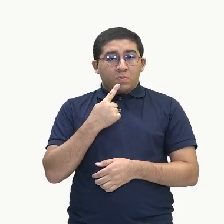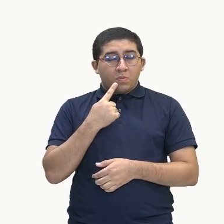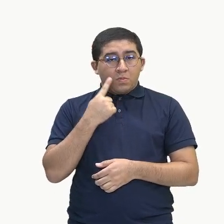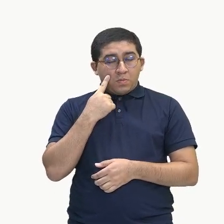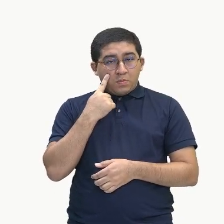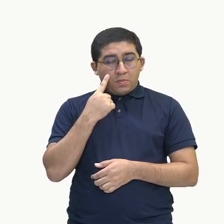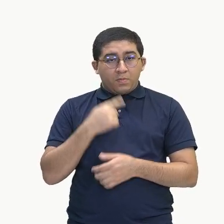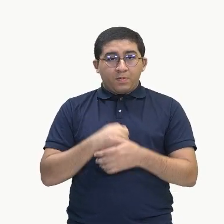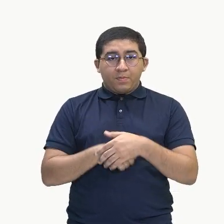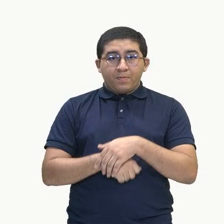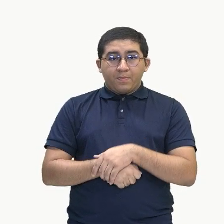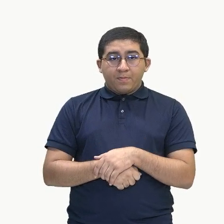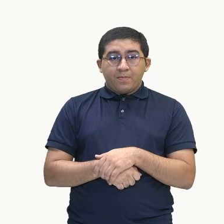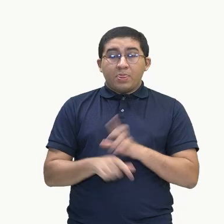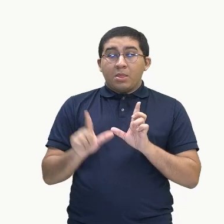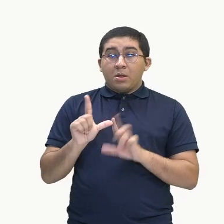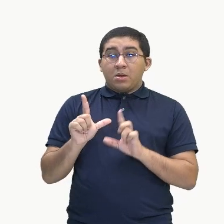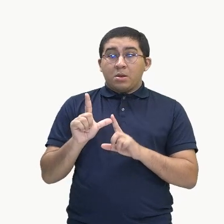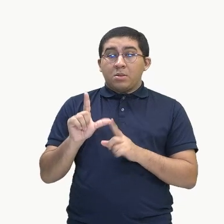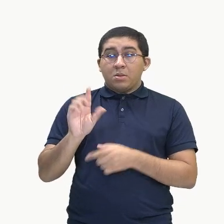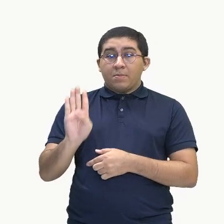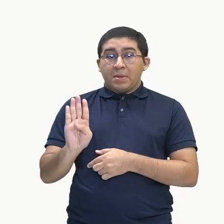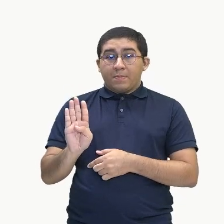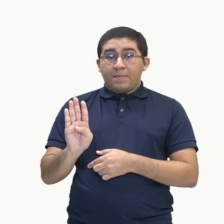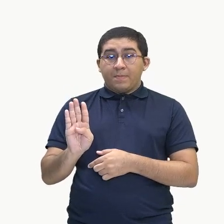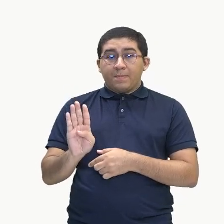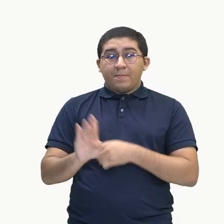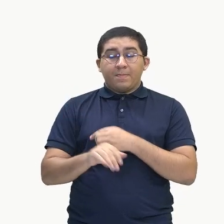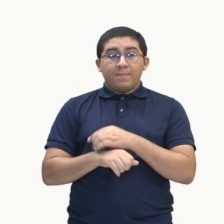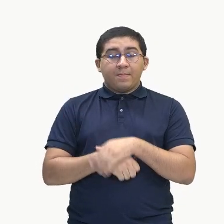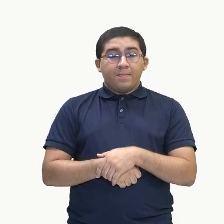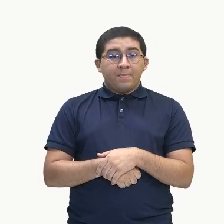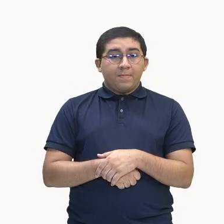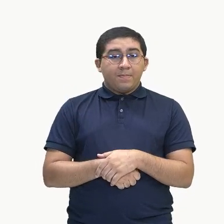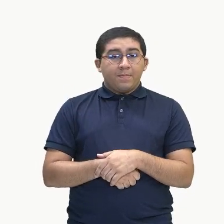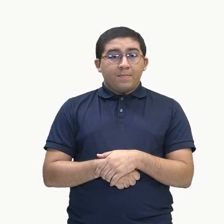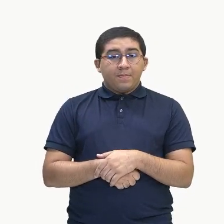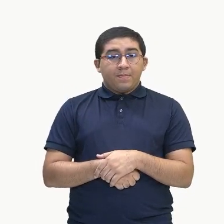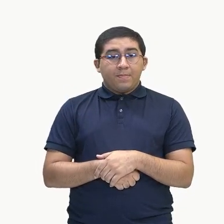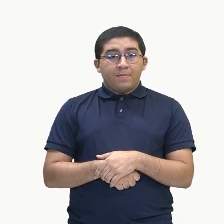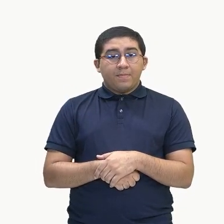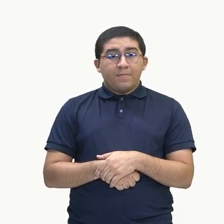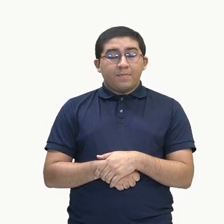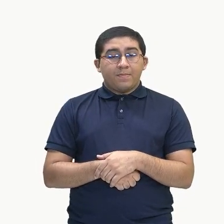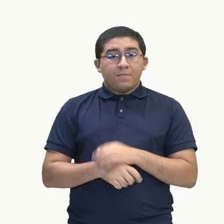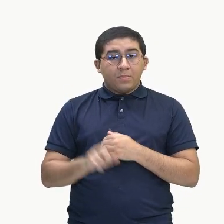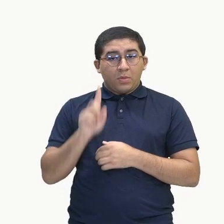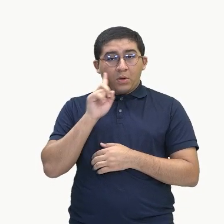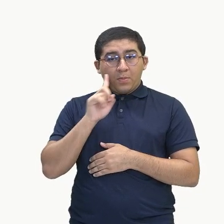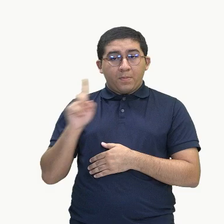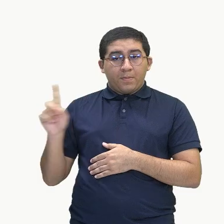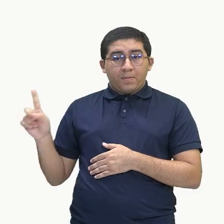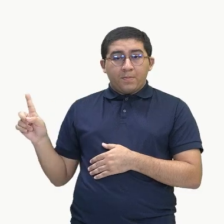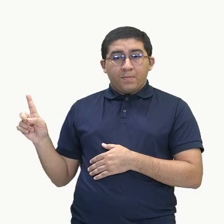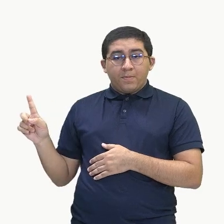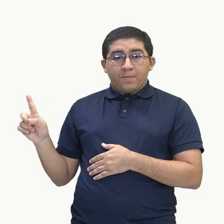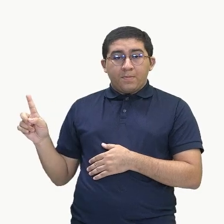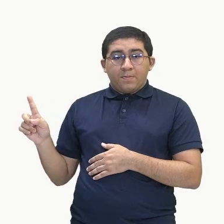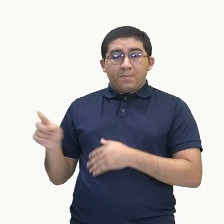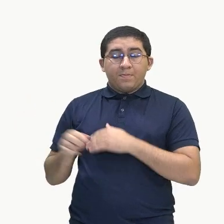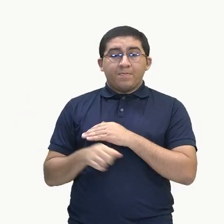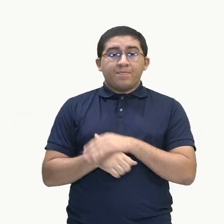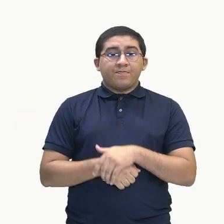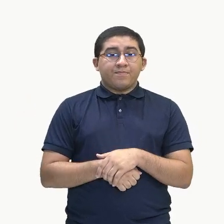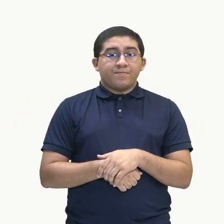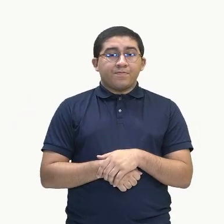letra B, tá? A letra B. Então, they were watching TV when the light suddenly went out.